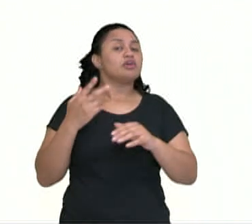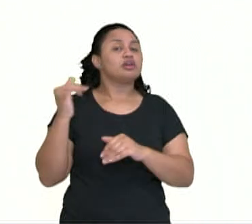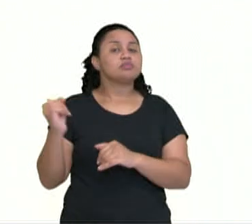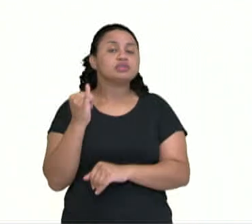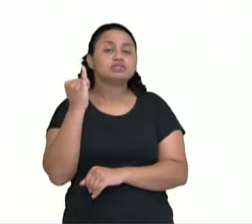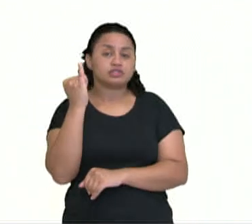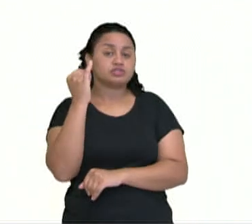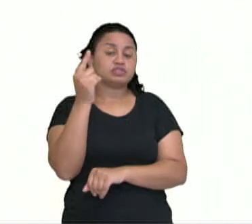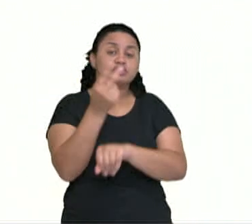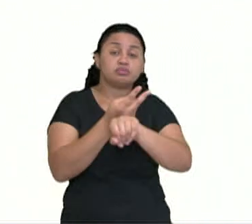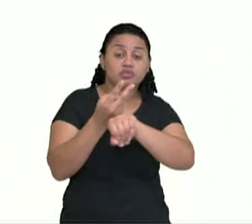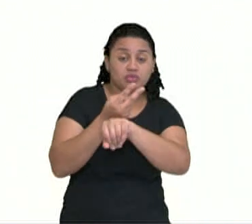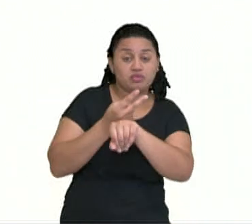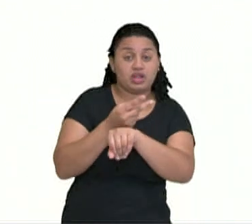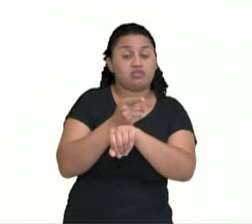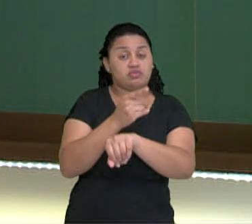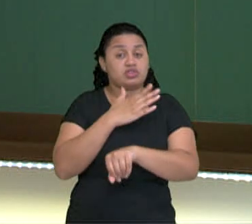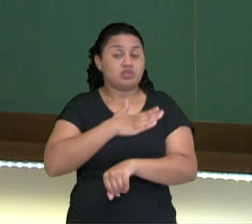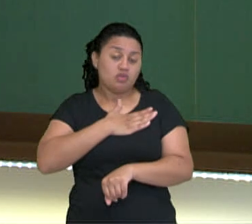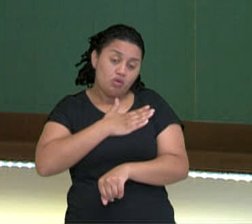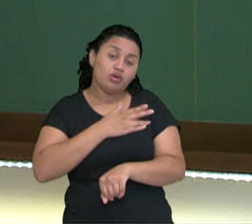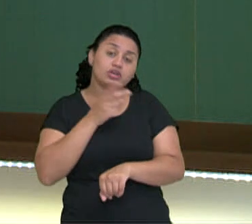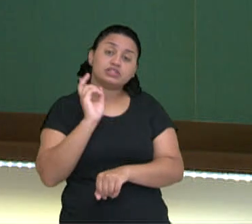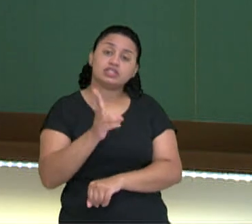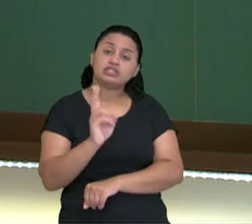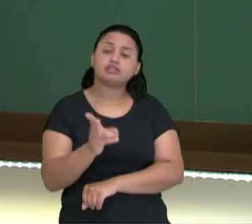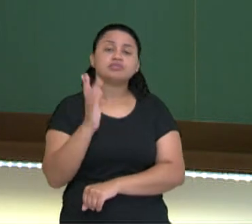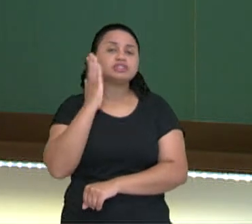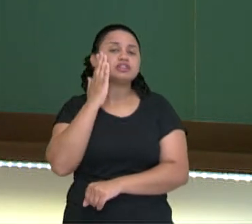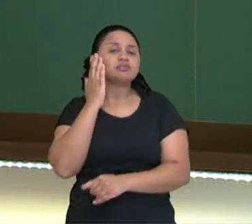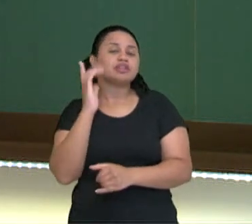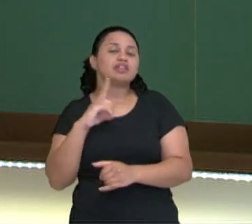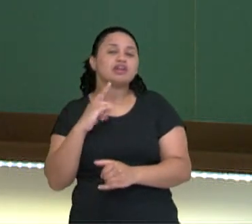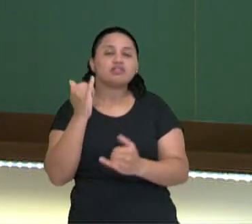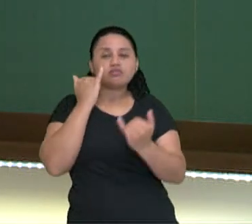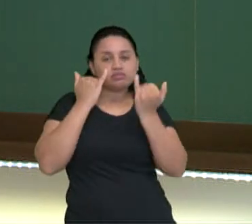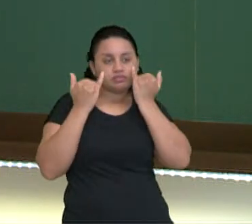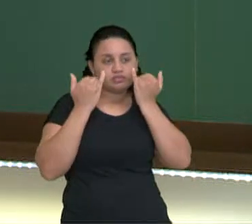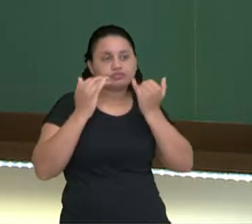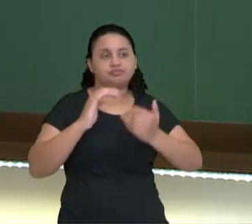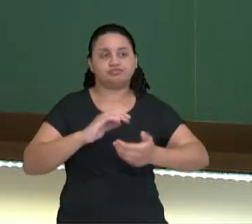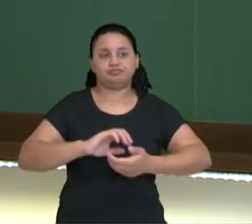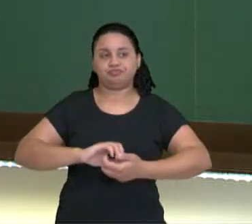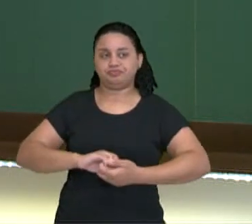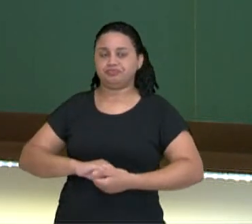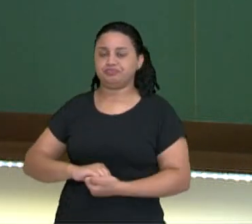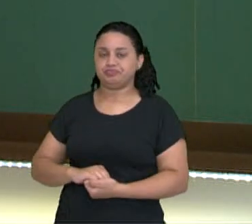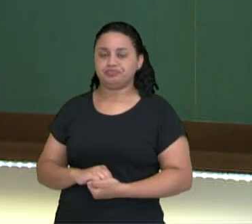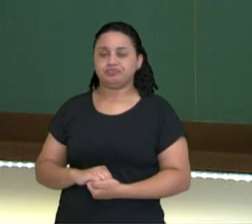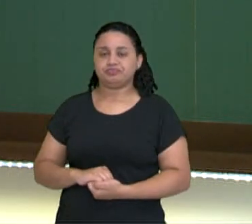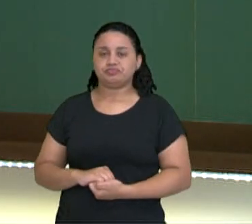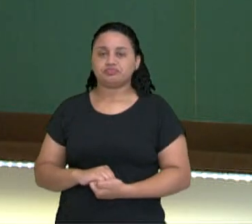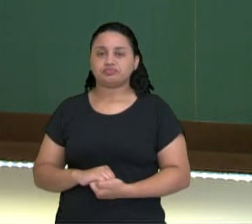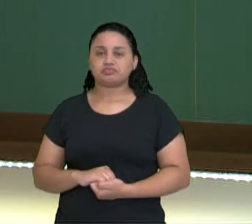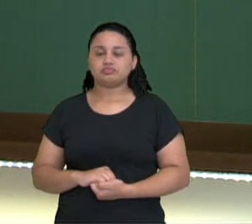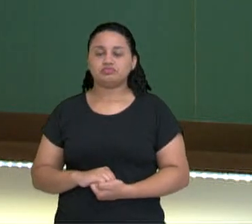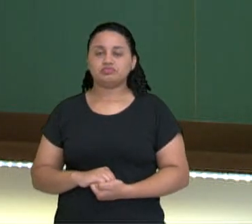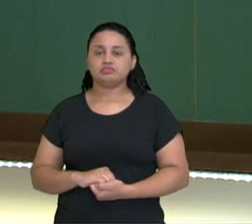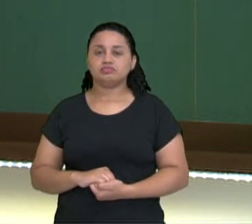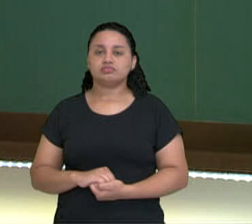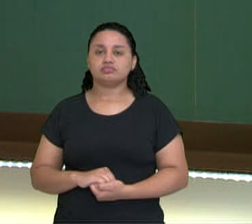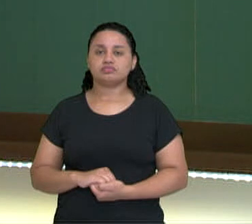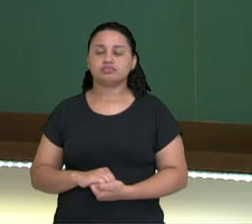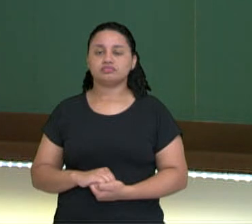notícias que você gosta e acompanhá-las para você estar sempre informado. How has technology changed the way